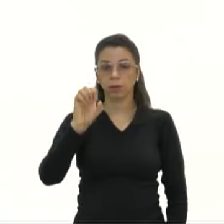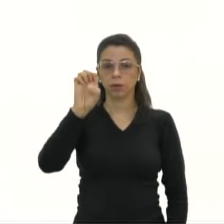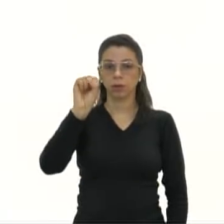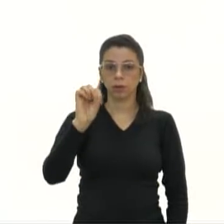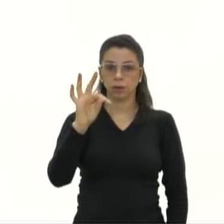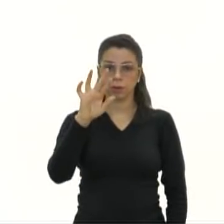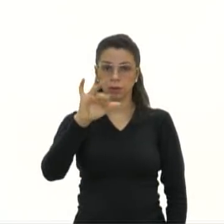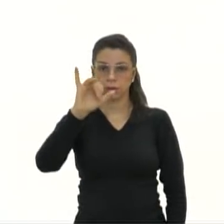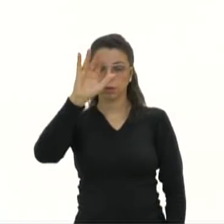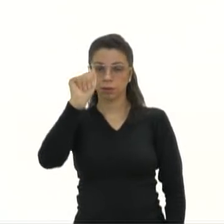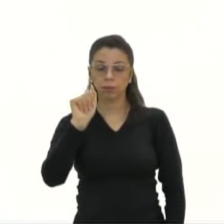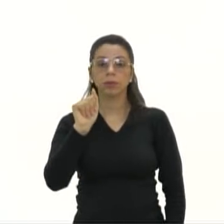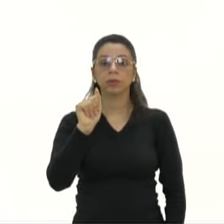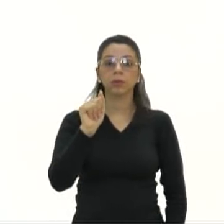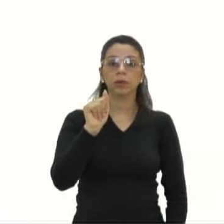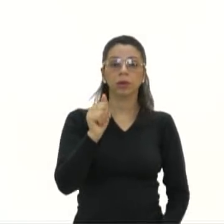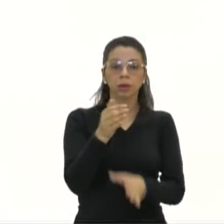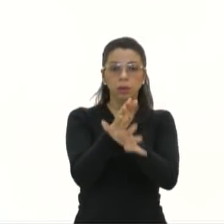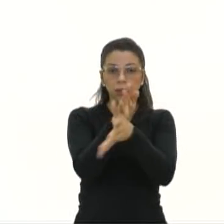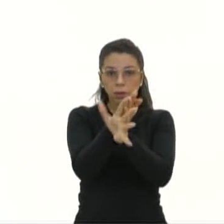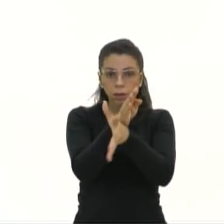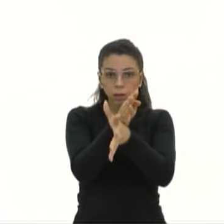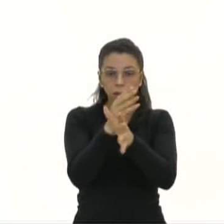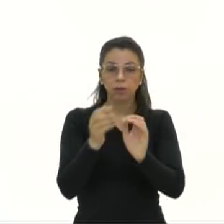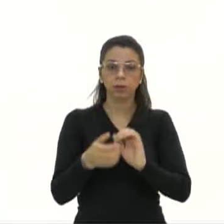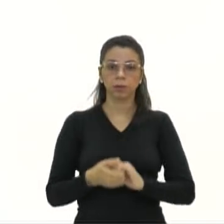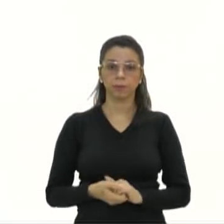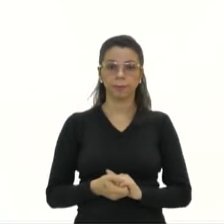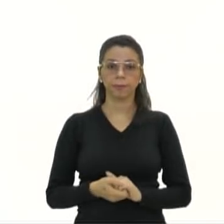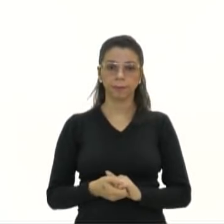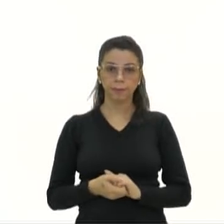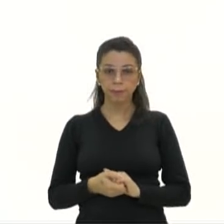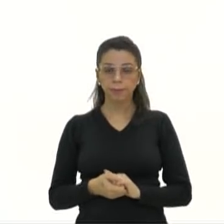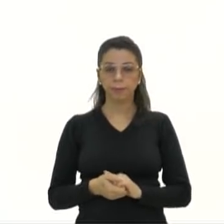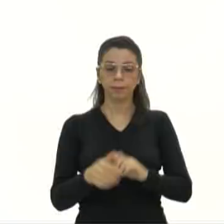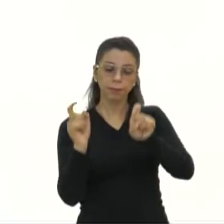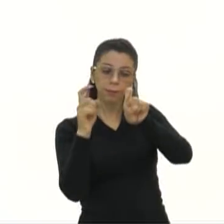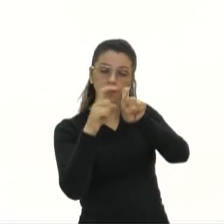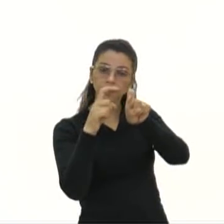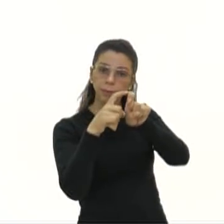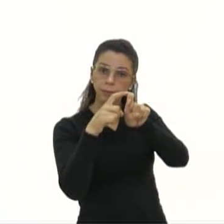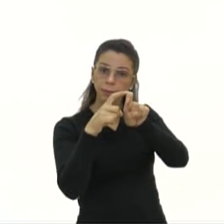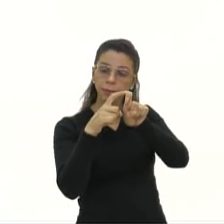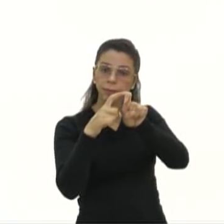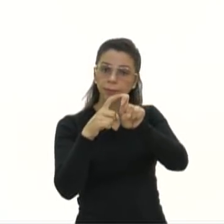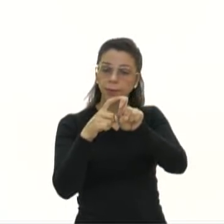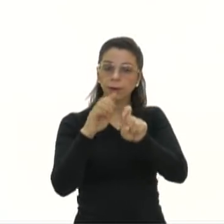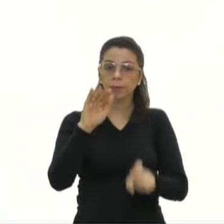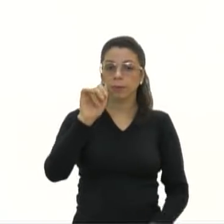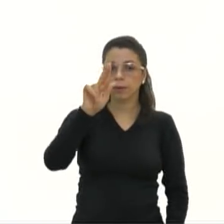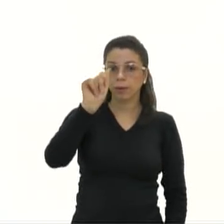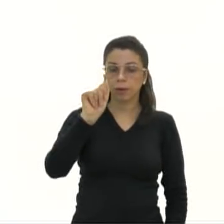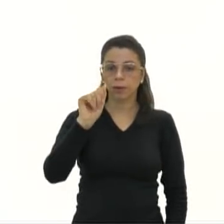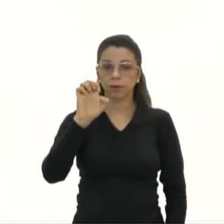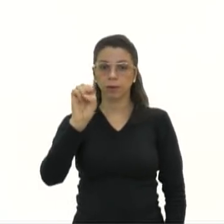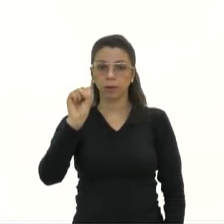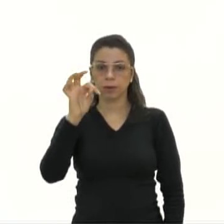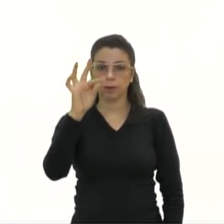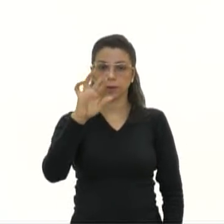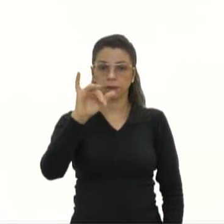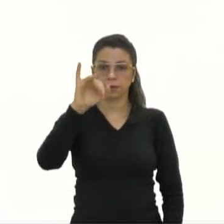estribo e tímpano. Ou letra D, martelo, bigorna,